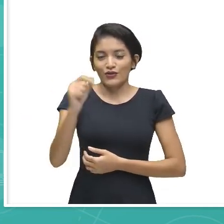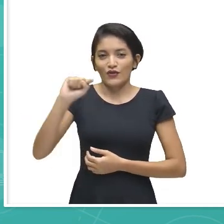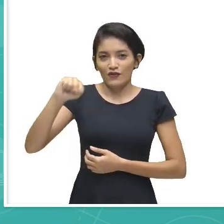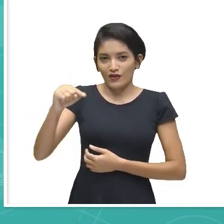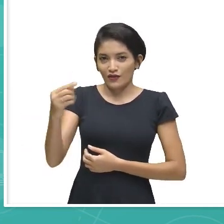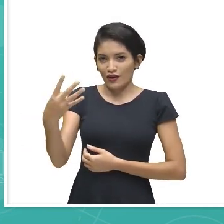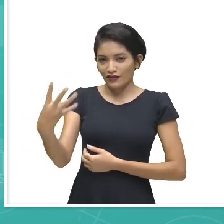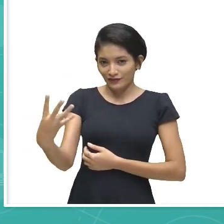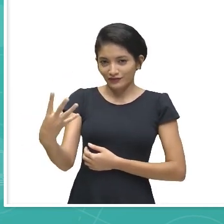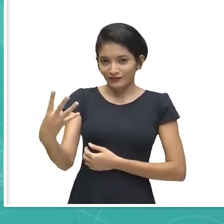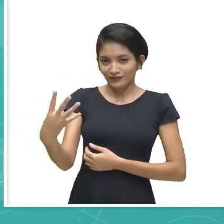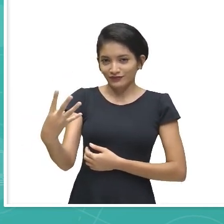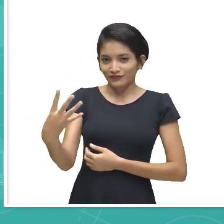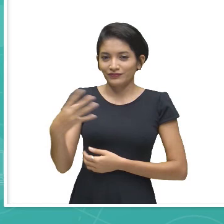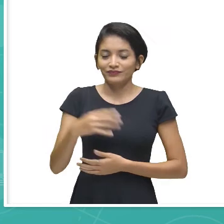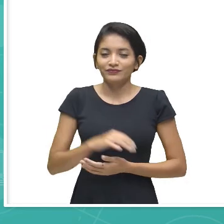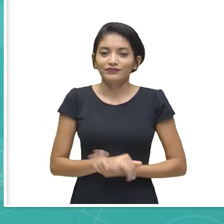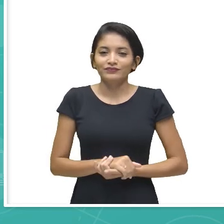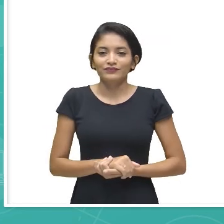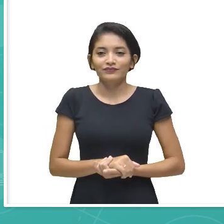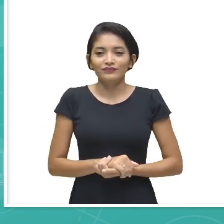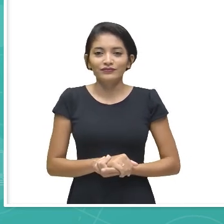21,4. Então, aqui, ó,